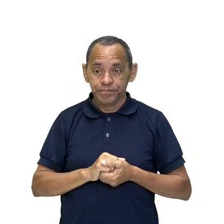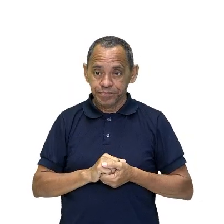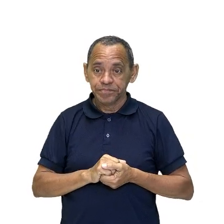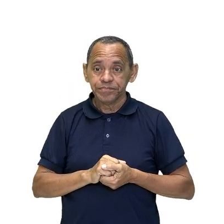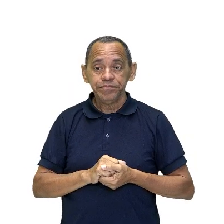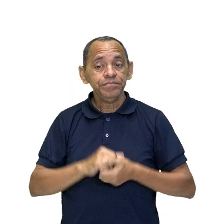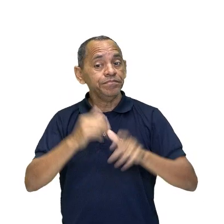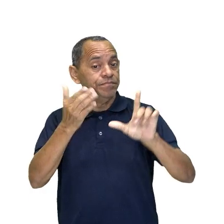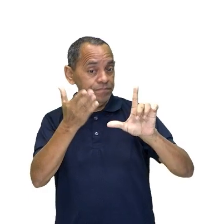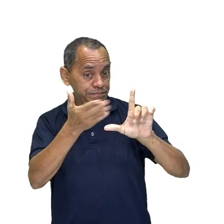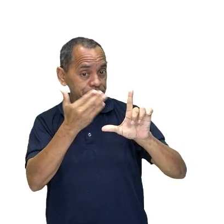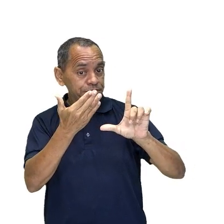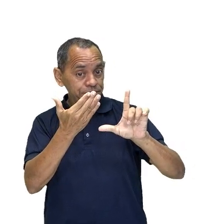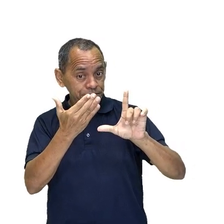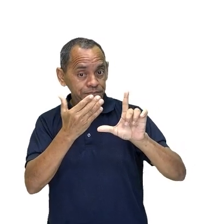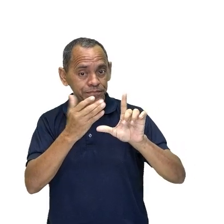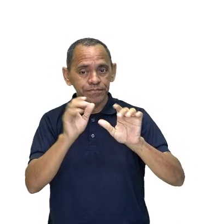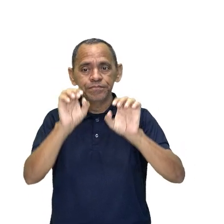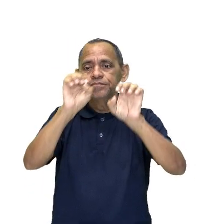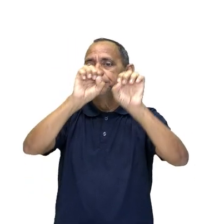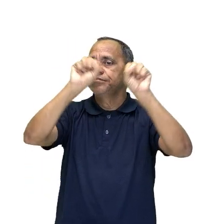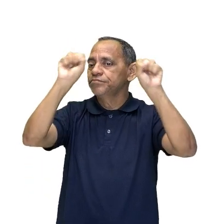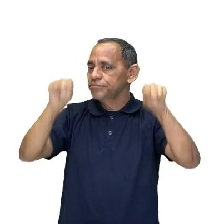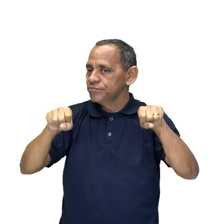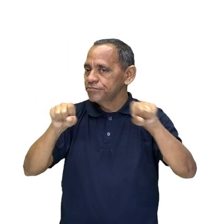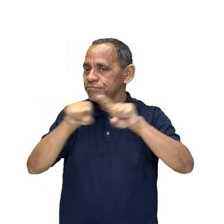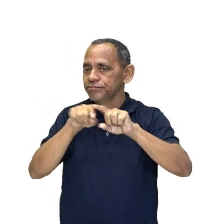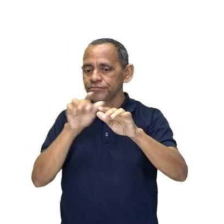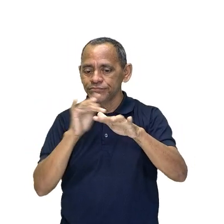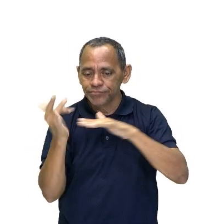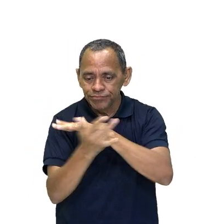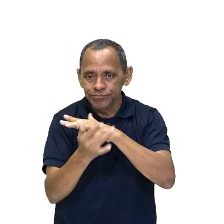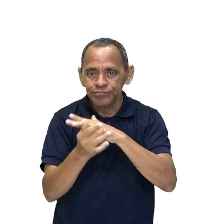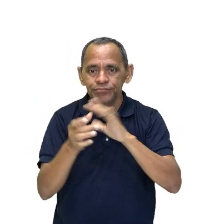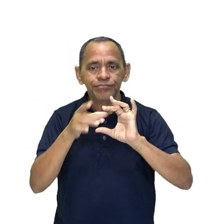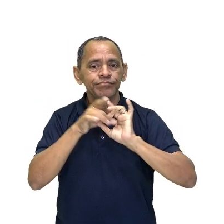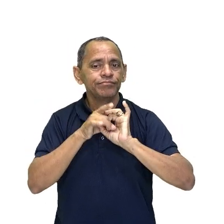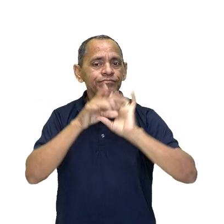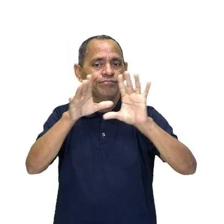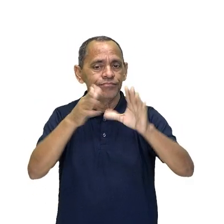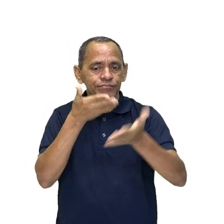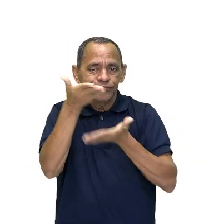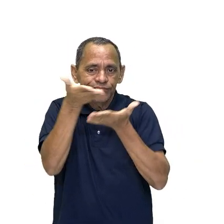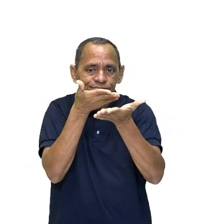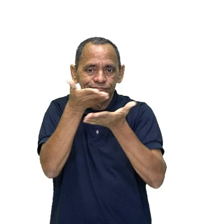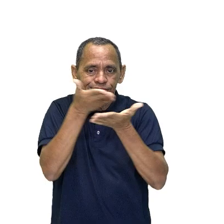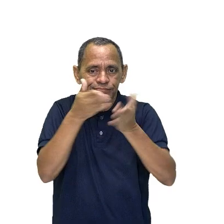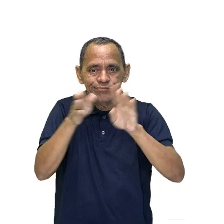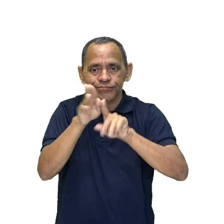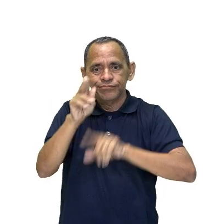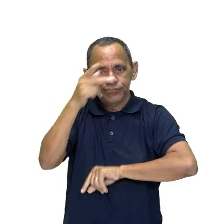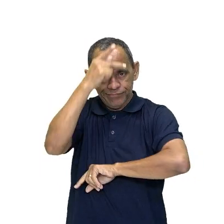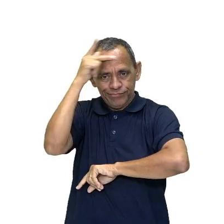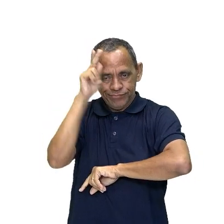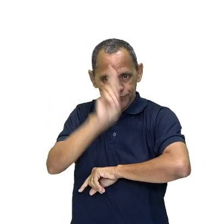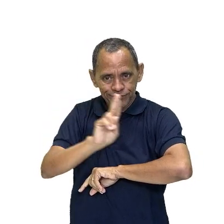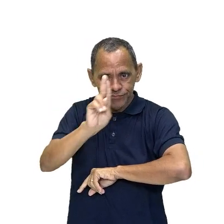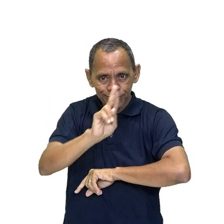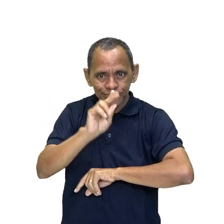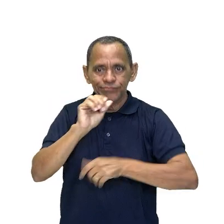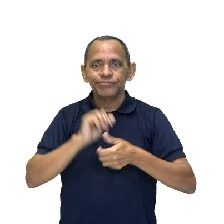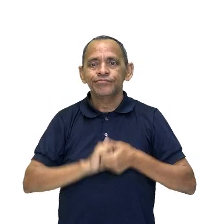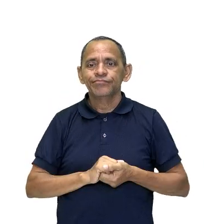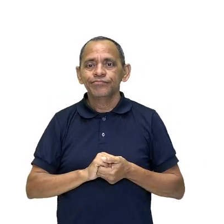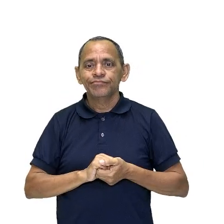são esses sistemas de mídias que permitem a interação do usuário, a sua